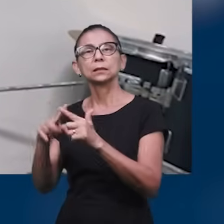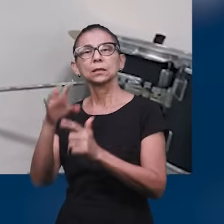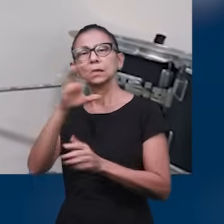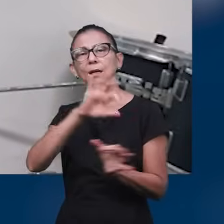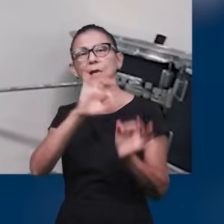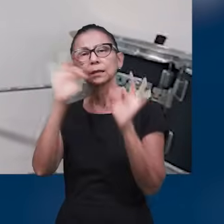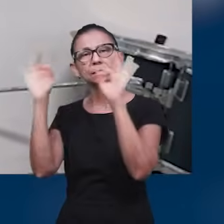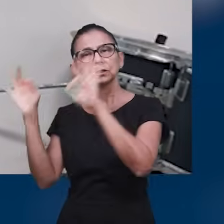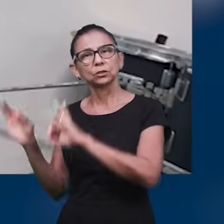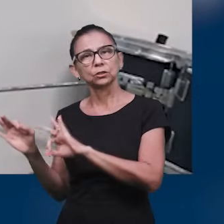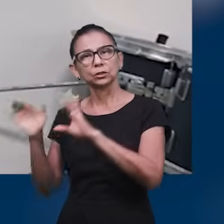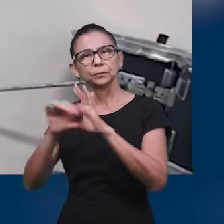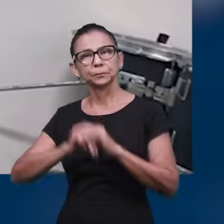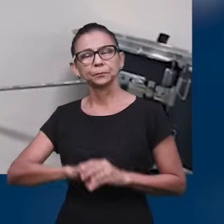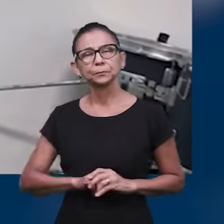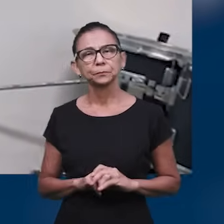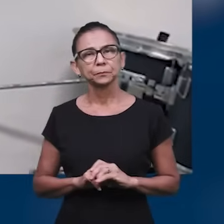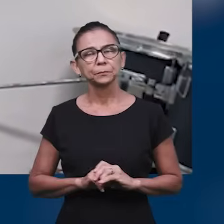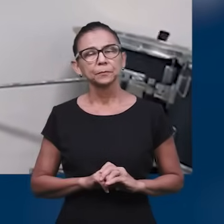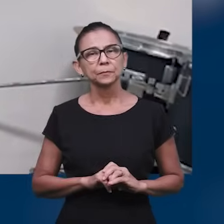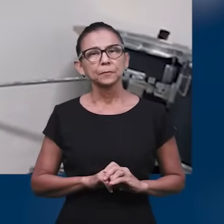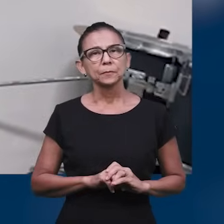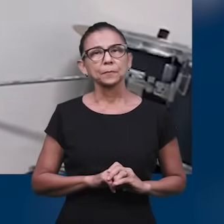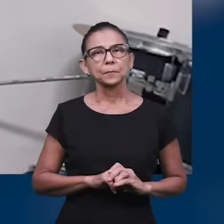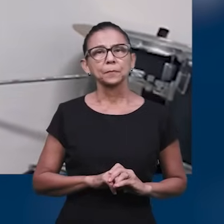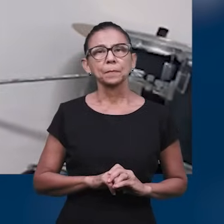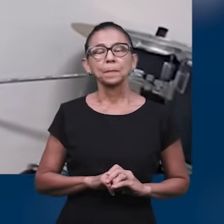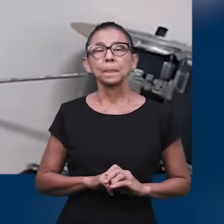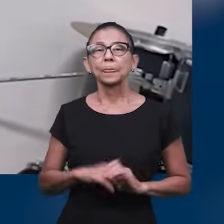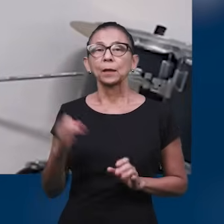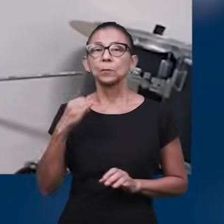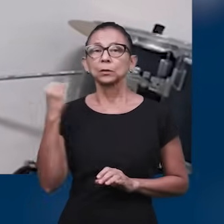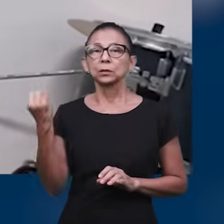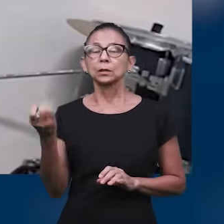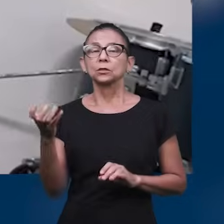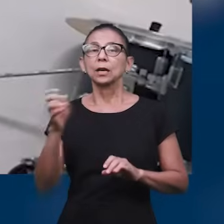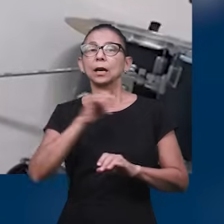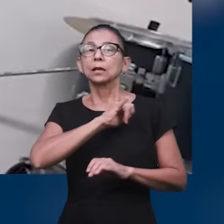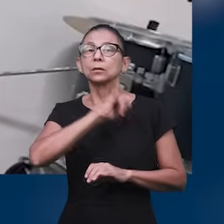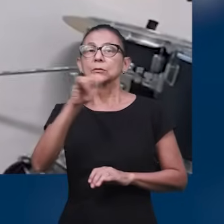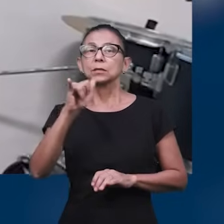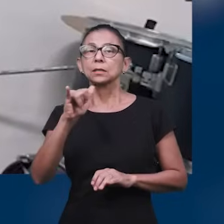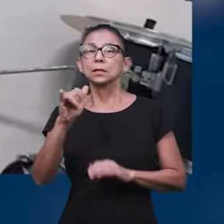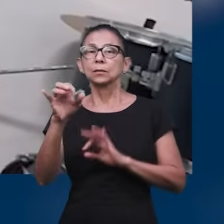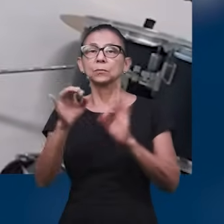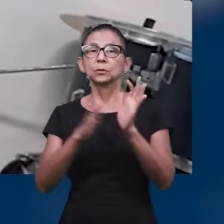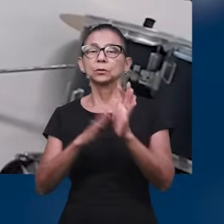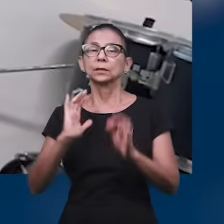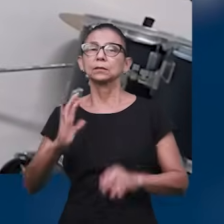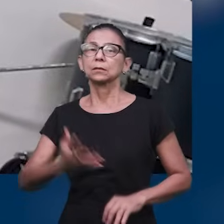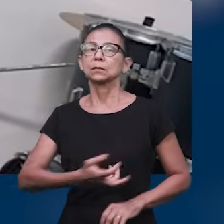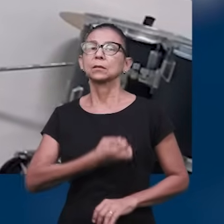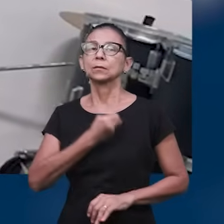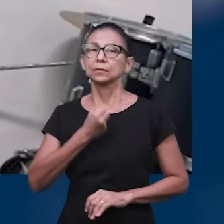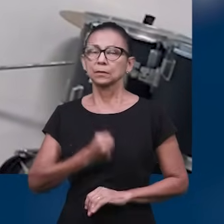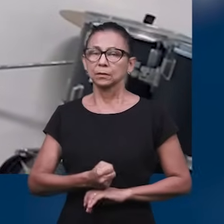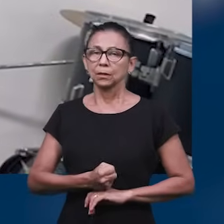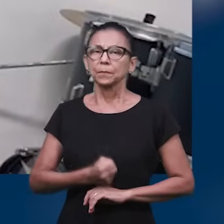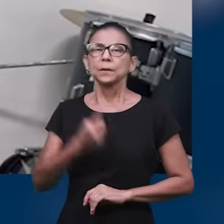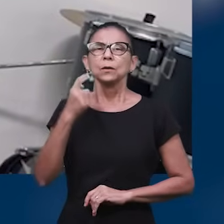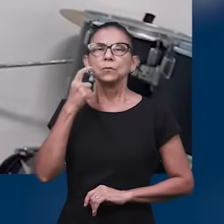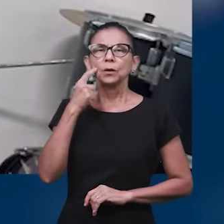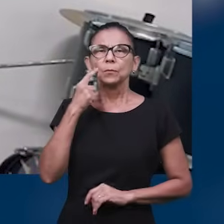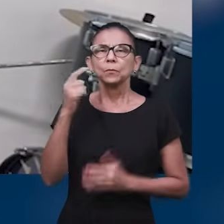do Senhor, foi anunciada a muitos. E nós queremos trazer algumas fotos daquilo que o Senhor operou nos meios